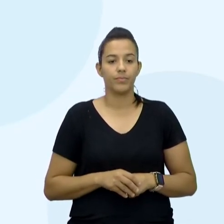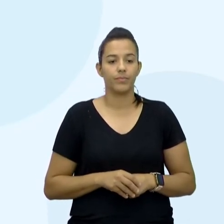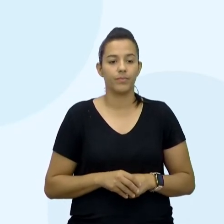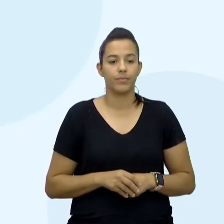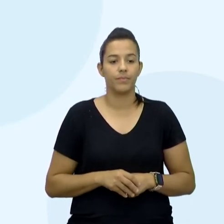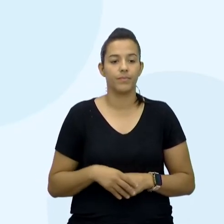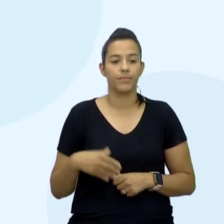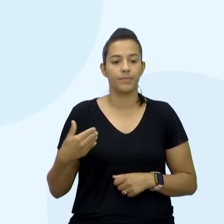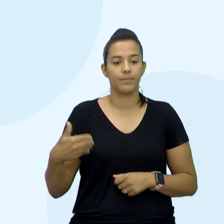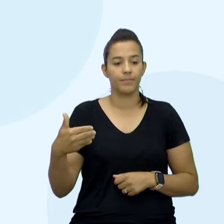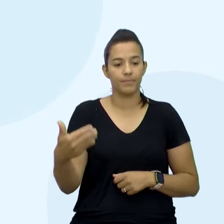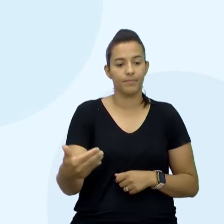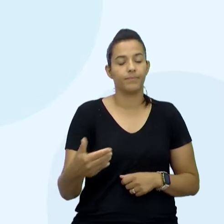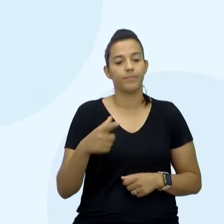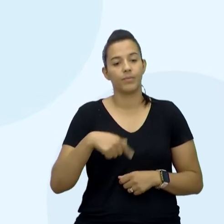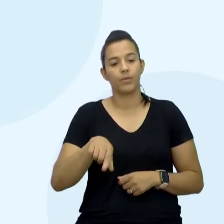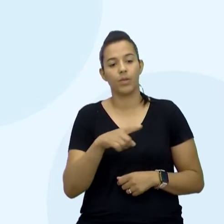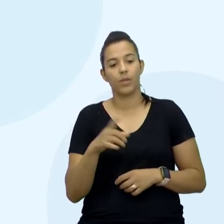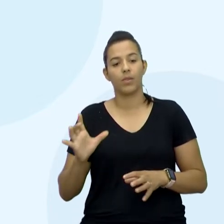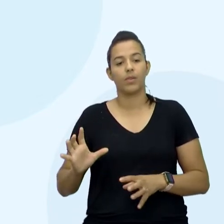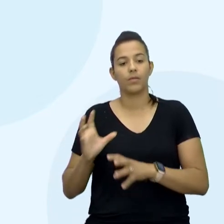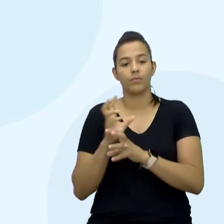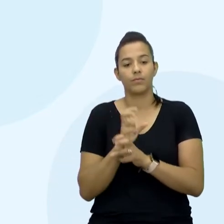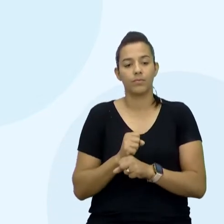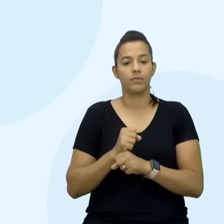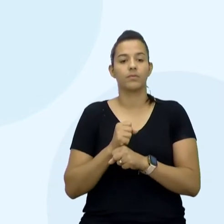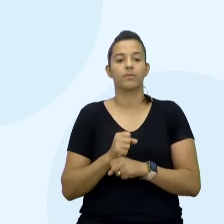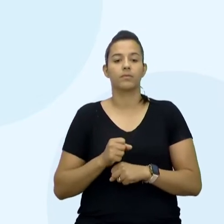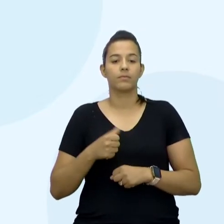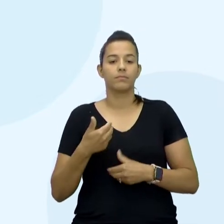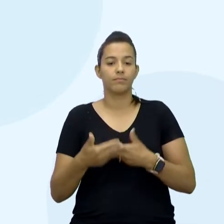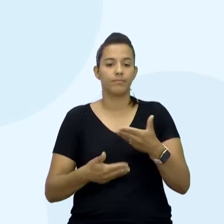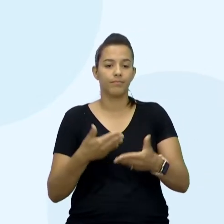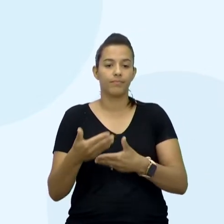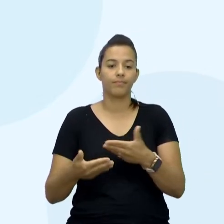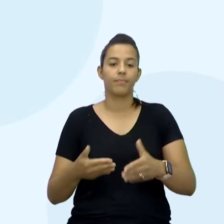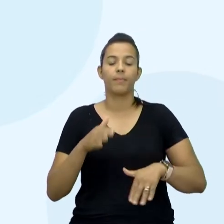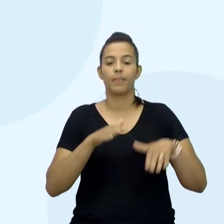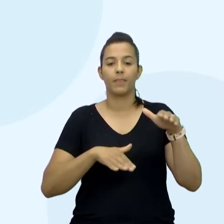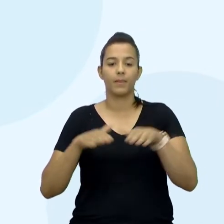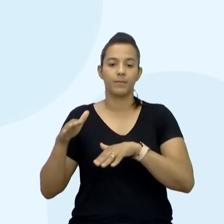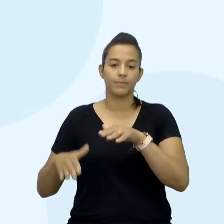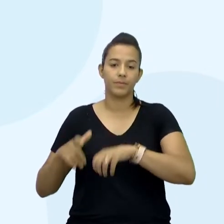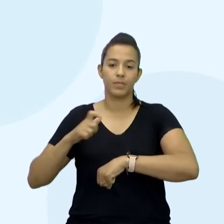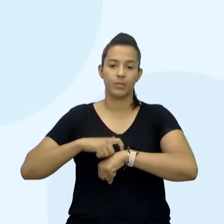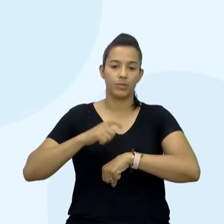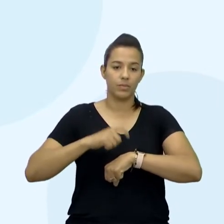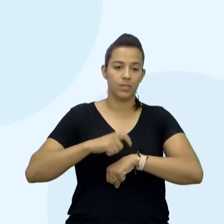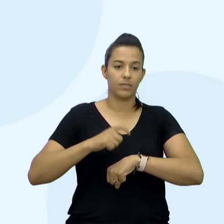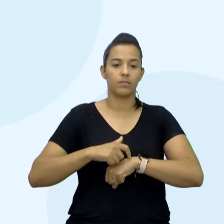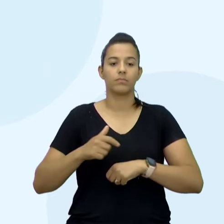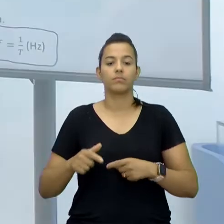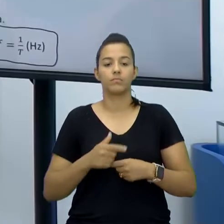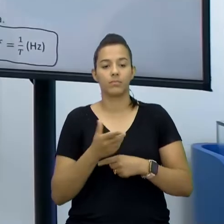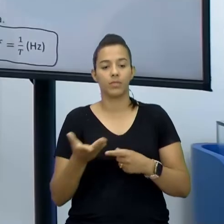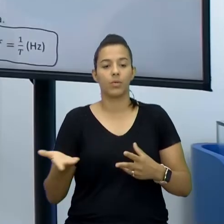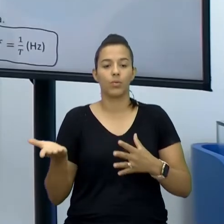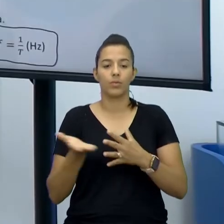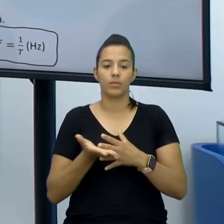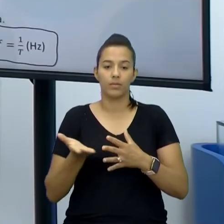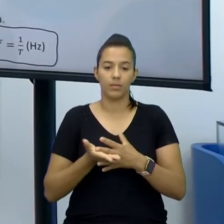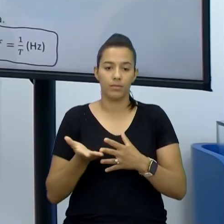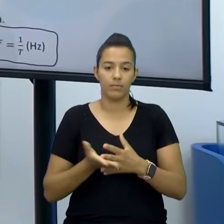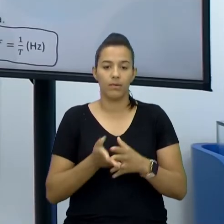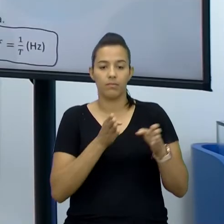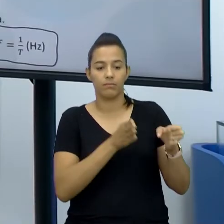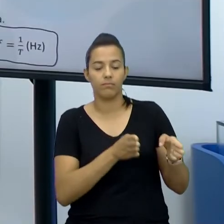frequência e período. Qual que é a relação da frequência com período, hein? Frequência é o número de oscilações por unidade de tempo. Período é o intervalo de tempo para ocorrer